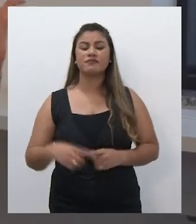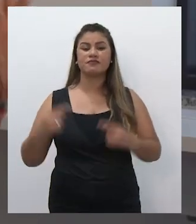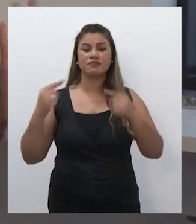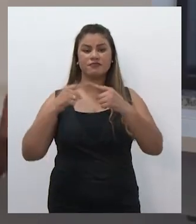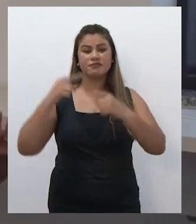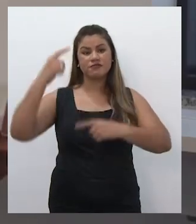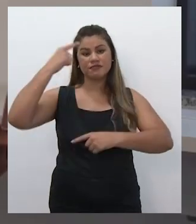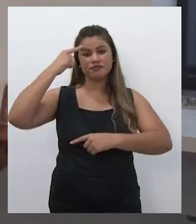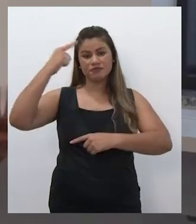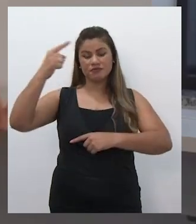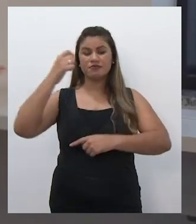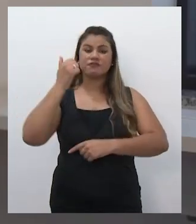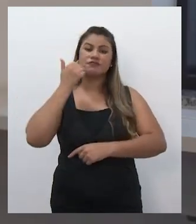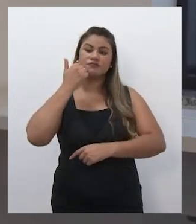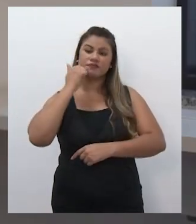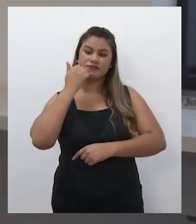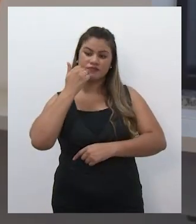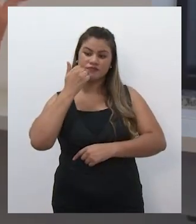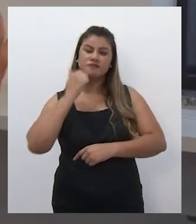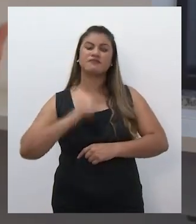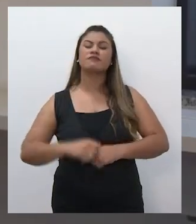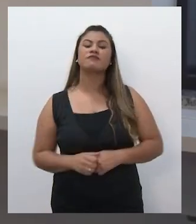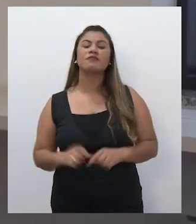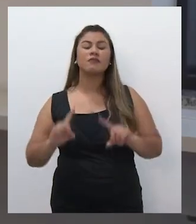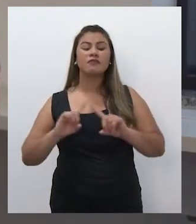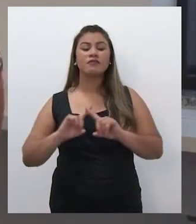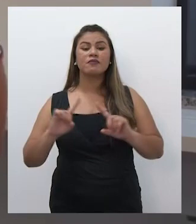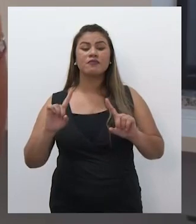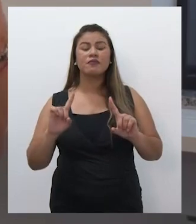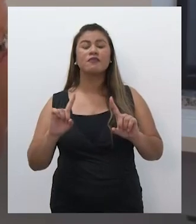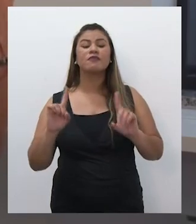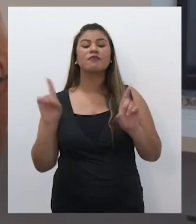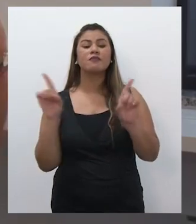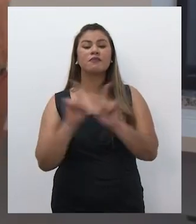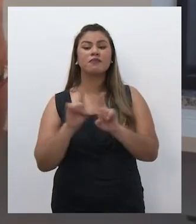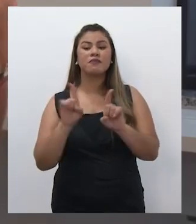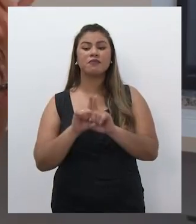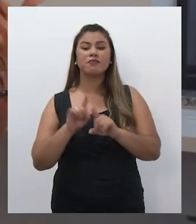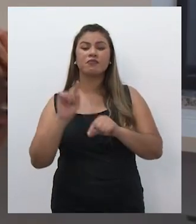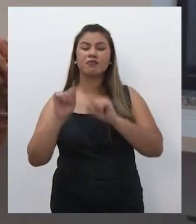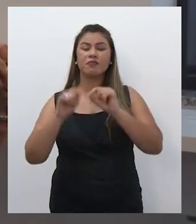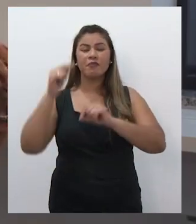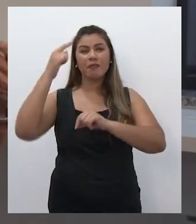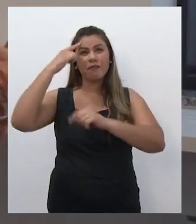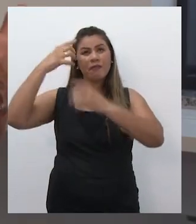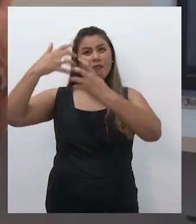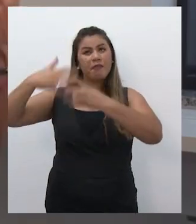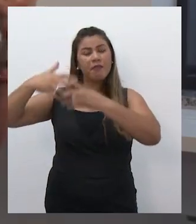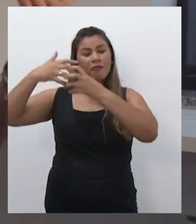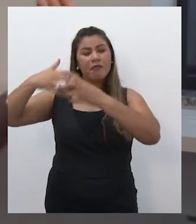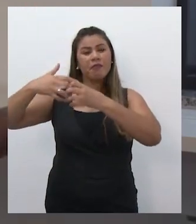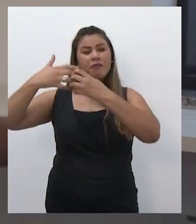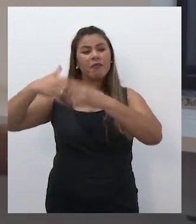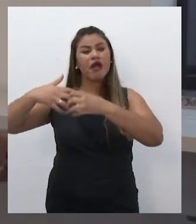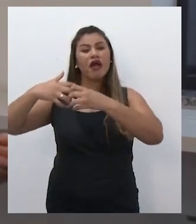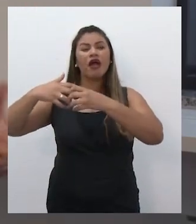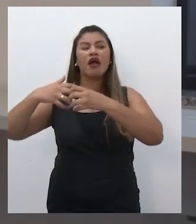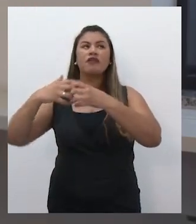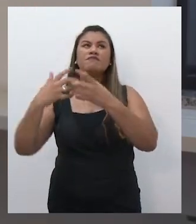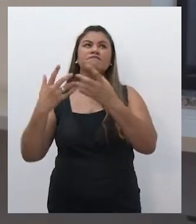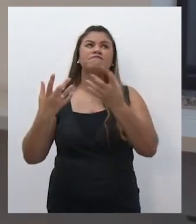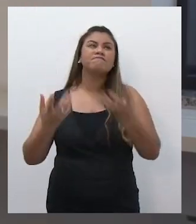pensamento científico, mas também, além do ser capaz de pensar cientificamente,